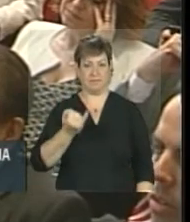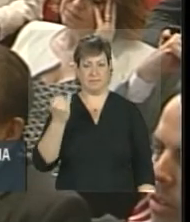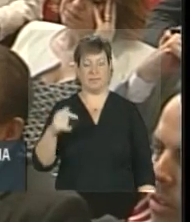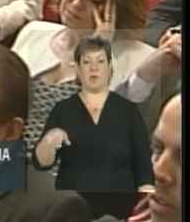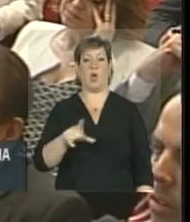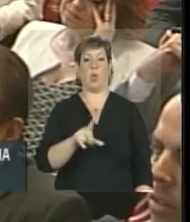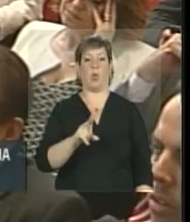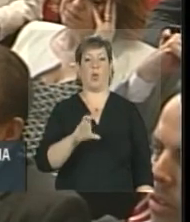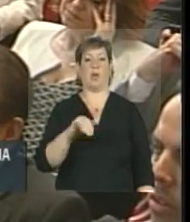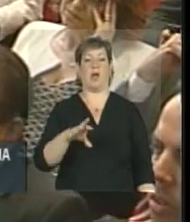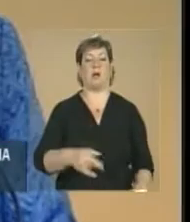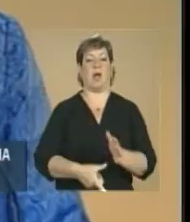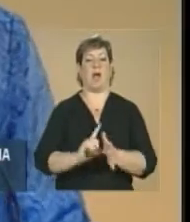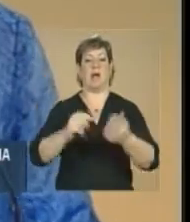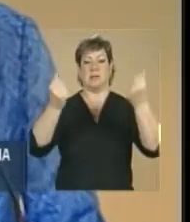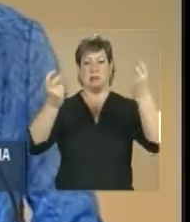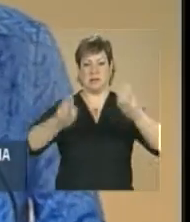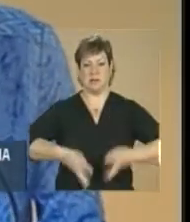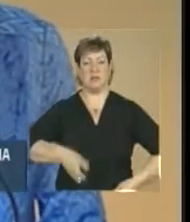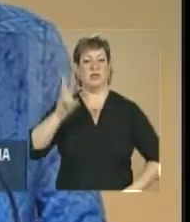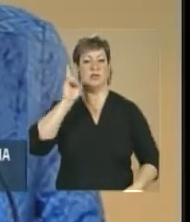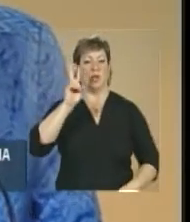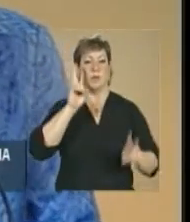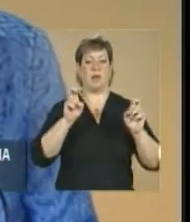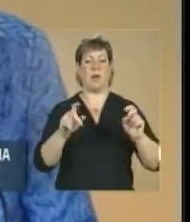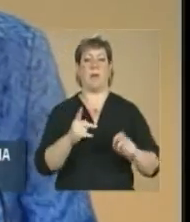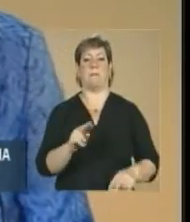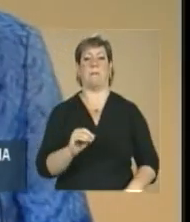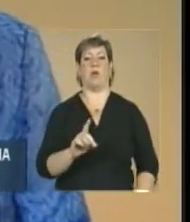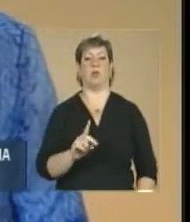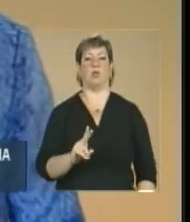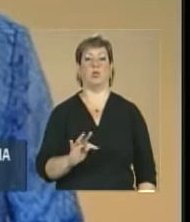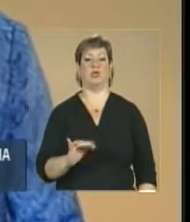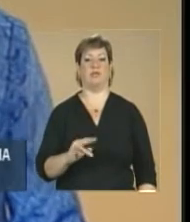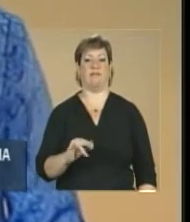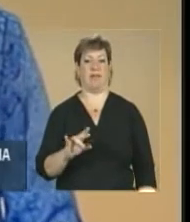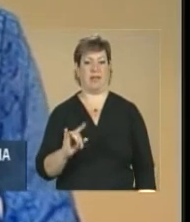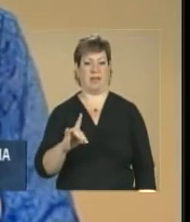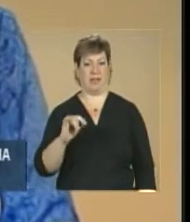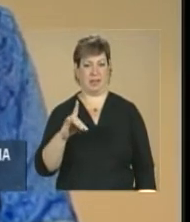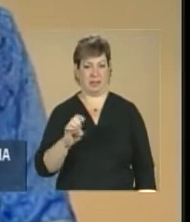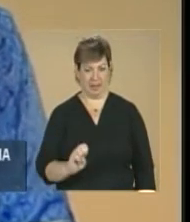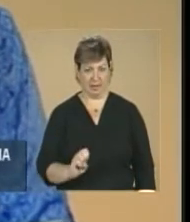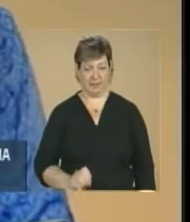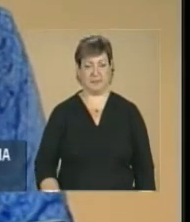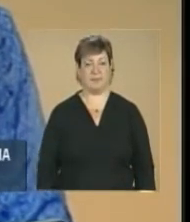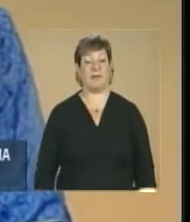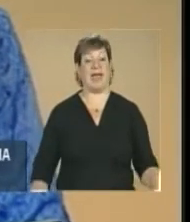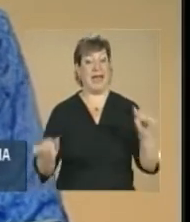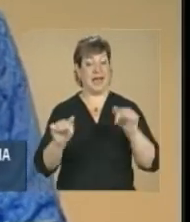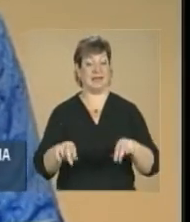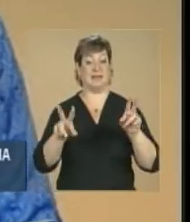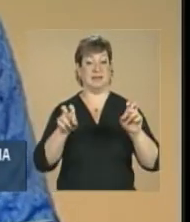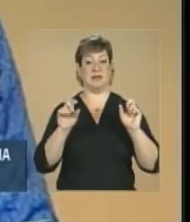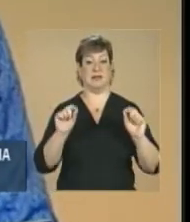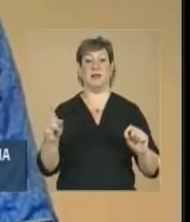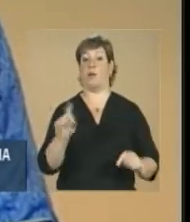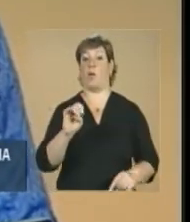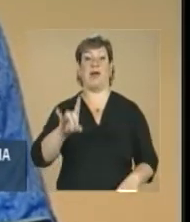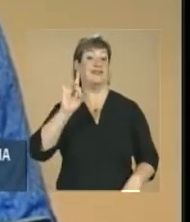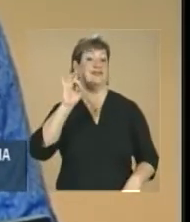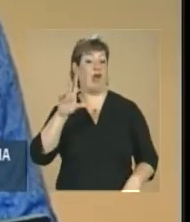Luciano Coutinho levantou, que é a questão da produtividade. A questão da produtividade, ela não é só